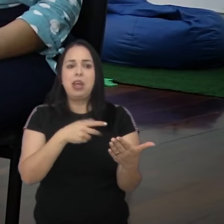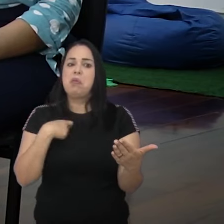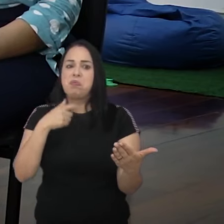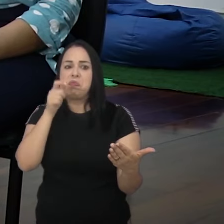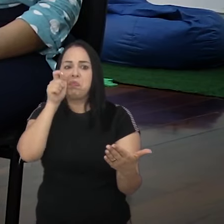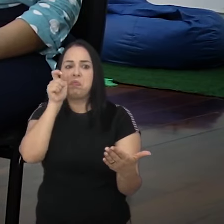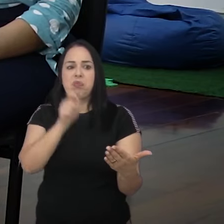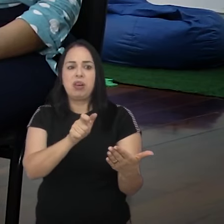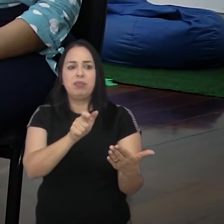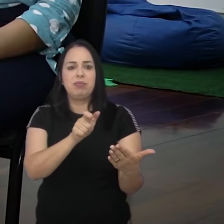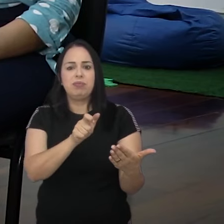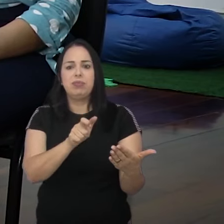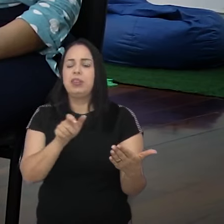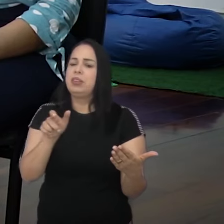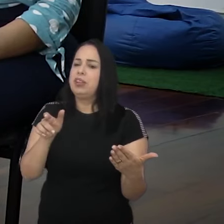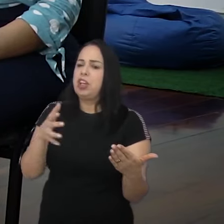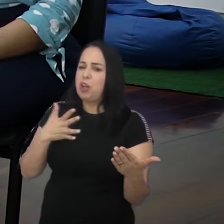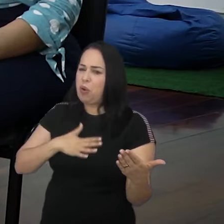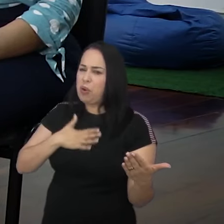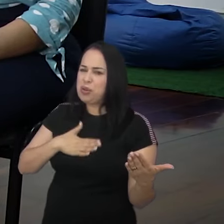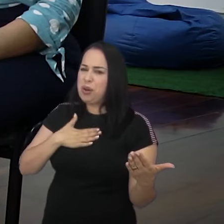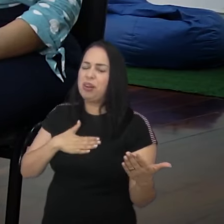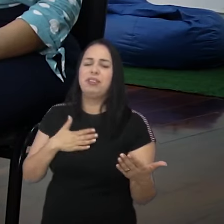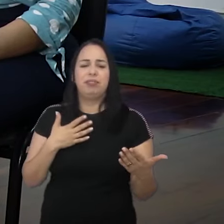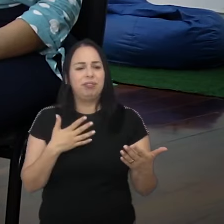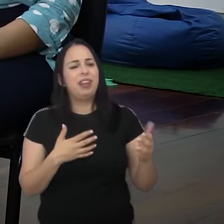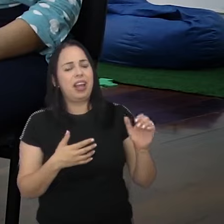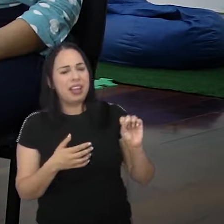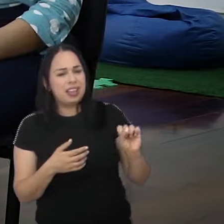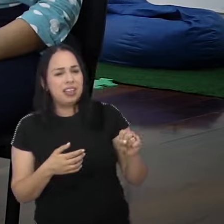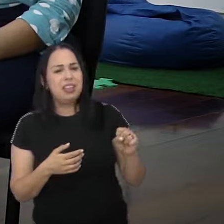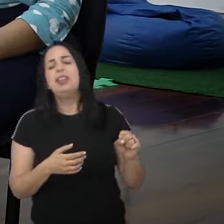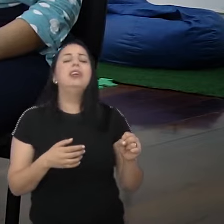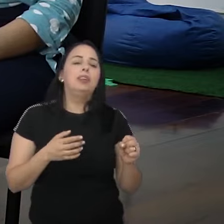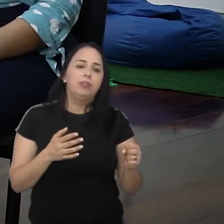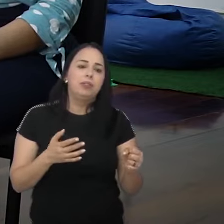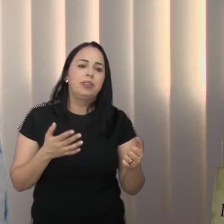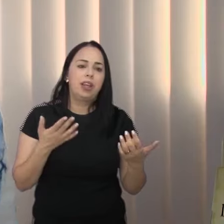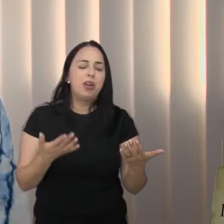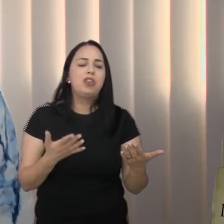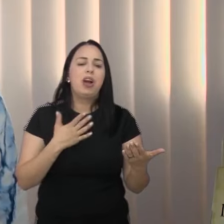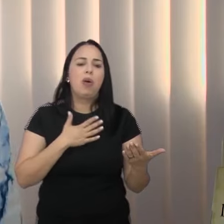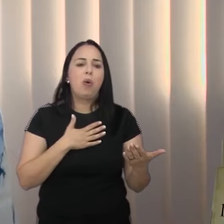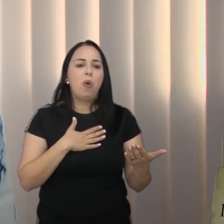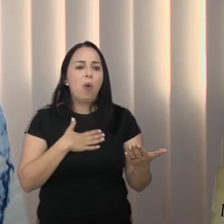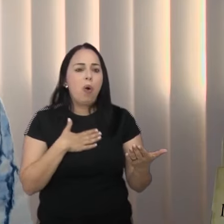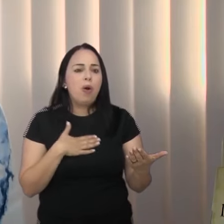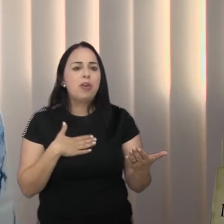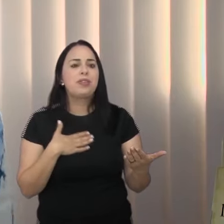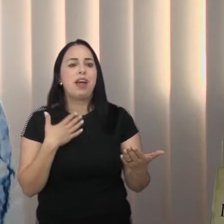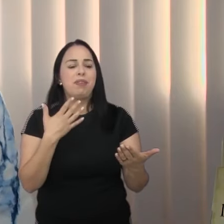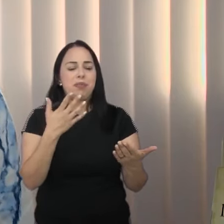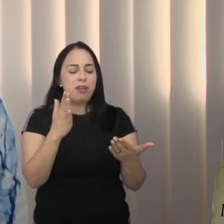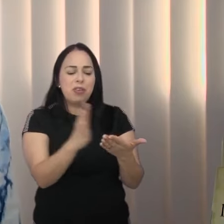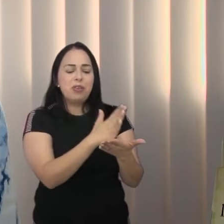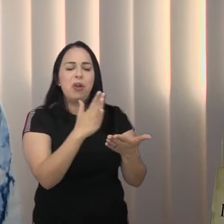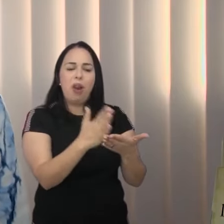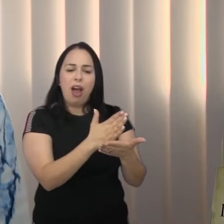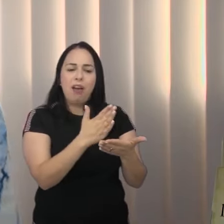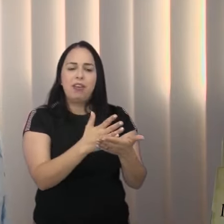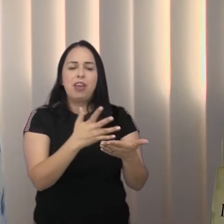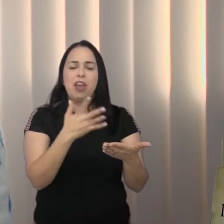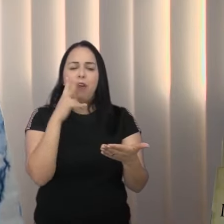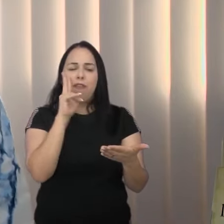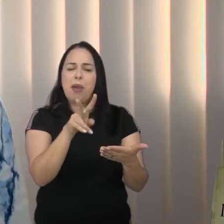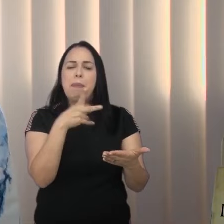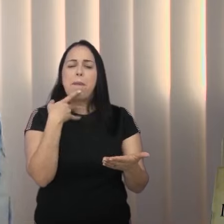o interesse para... Houve uma empatia. É, eu já tinha uma afeição por livro, tal. Eu